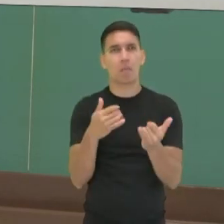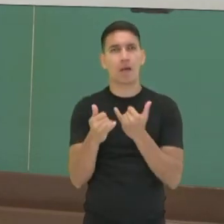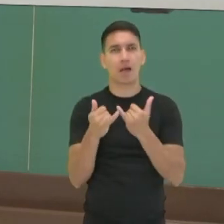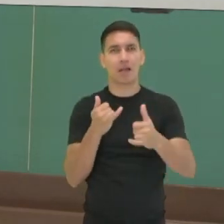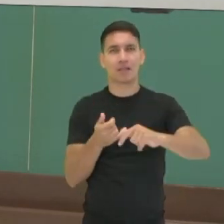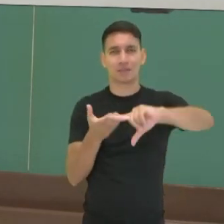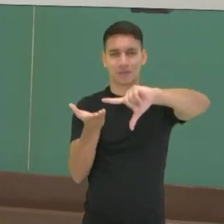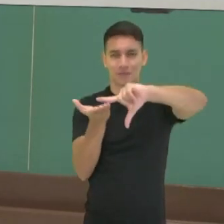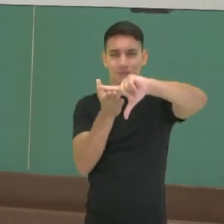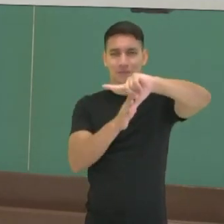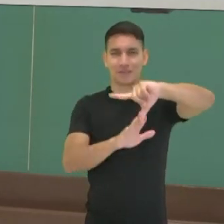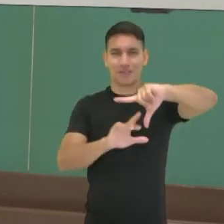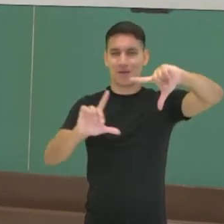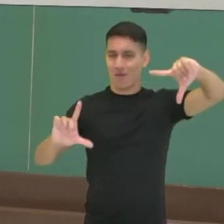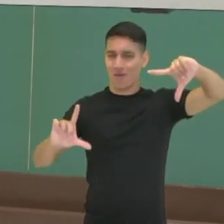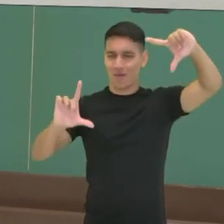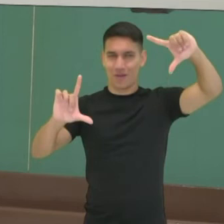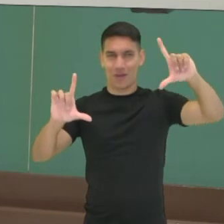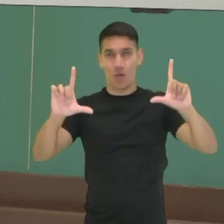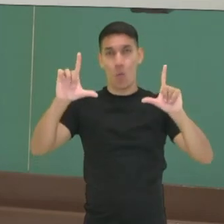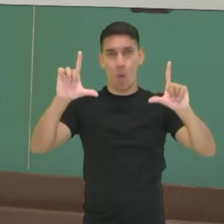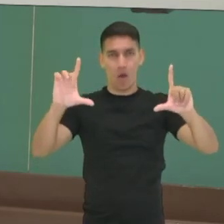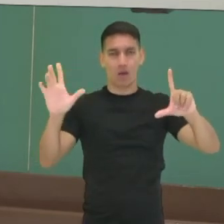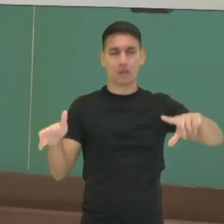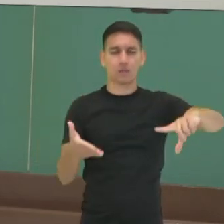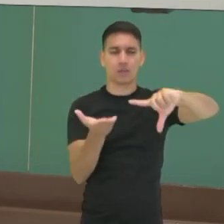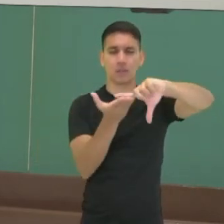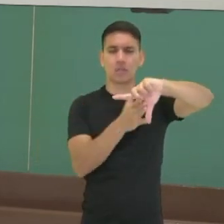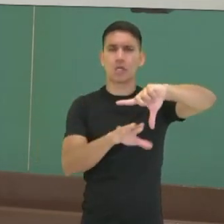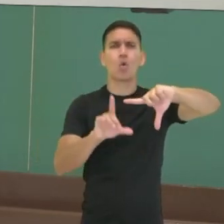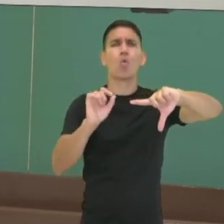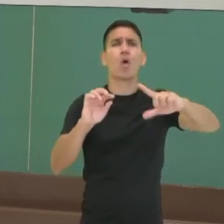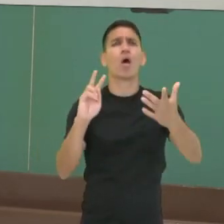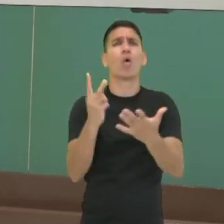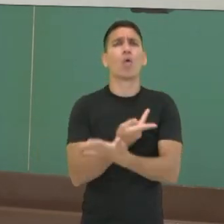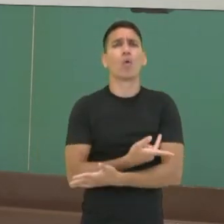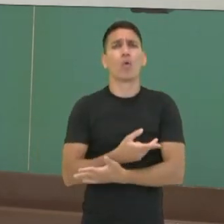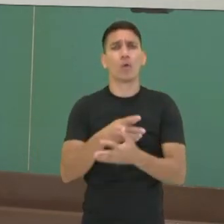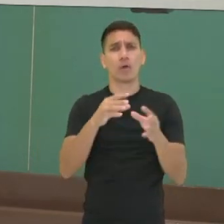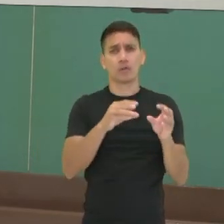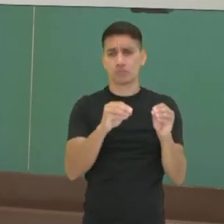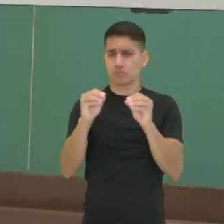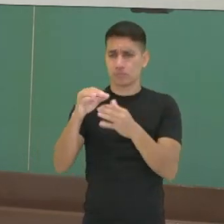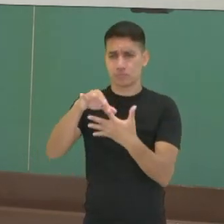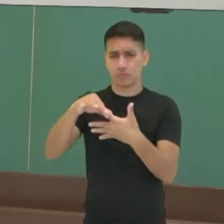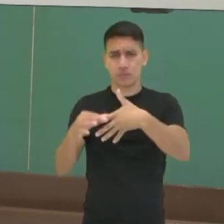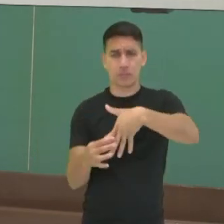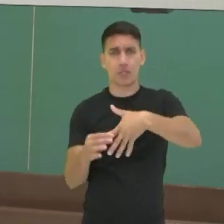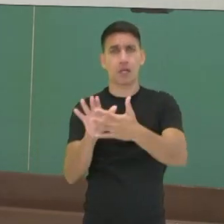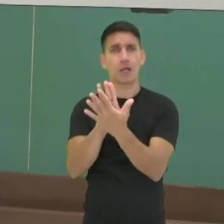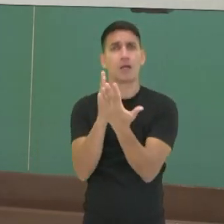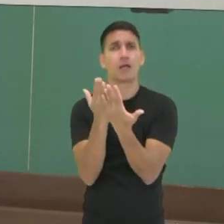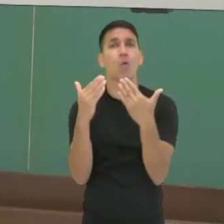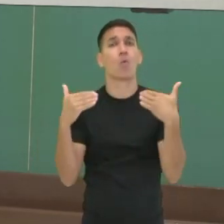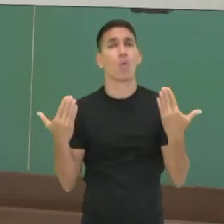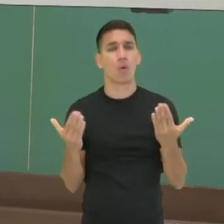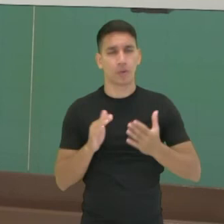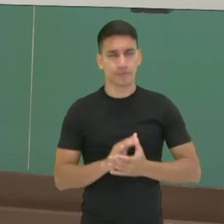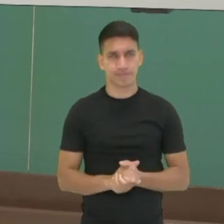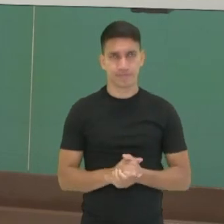uma moldura de quadro, né? O que aconteceu com ele? Translação, rotação ou reflexão? E por